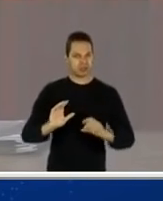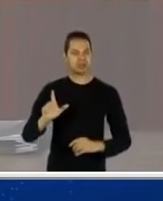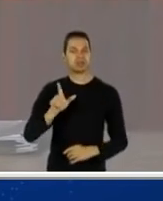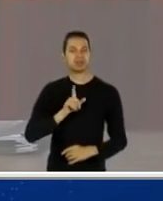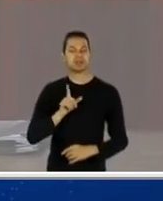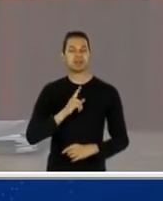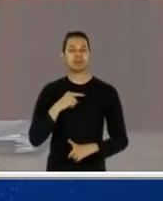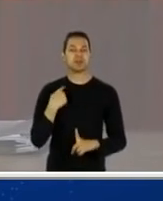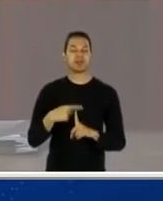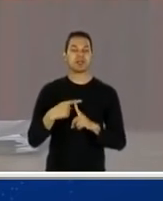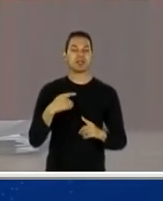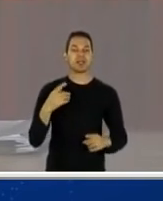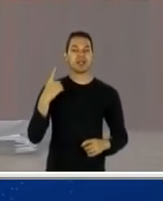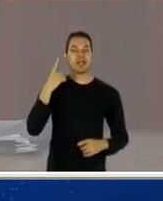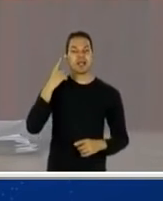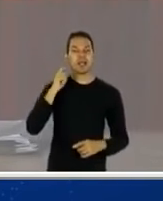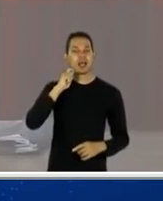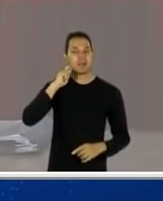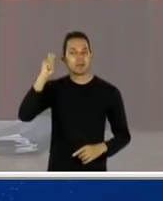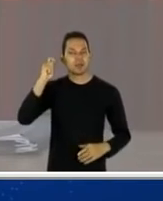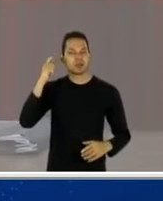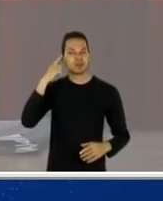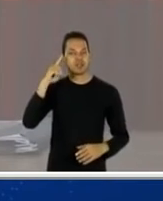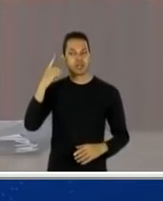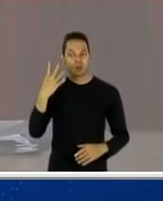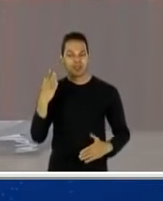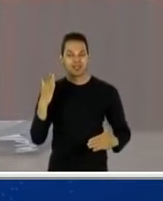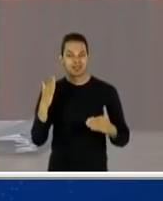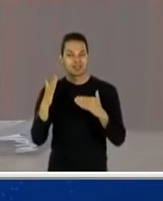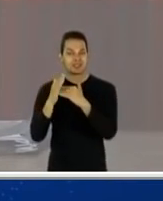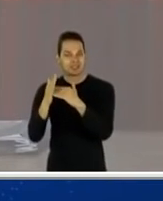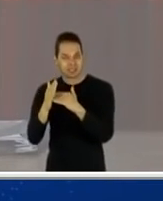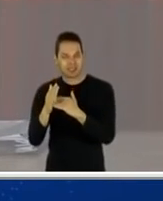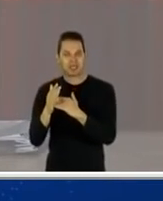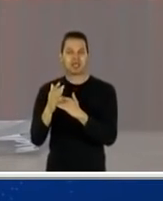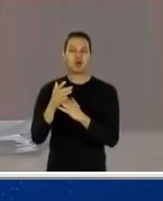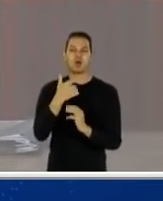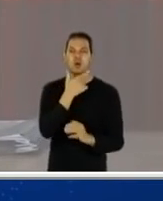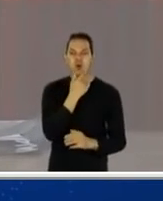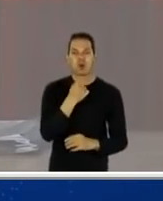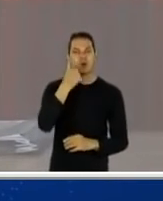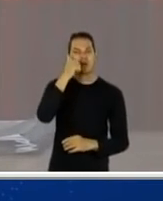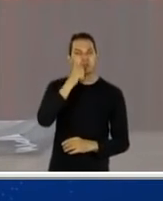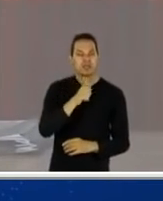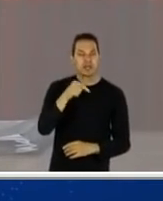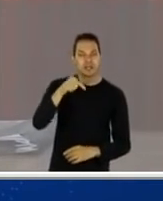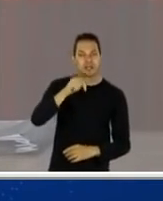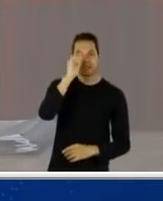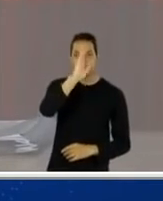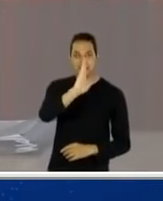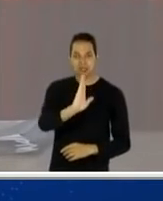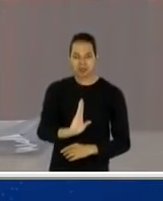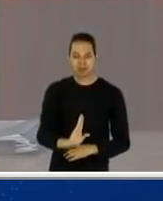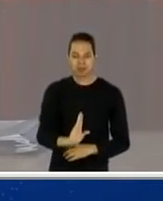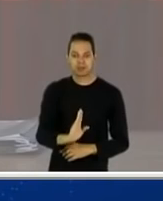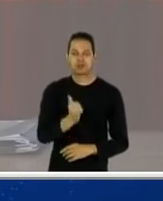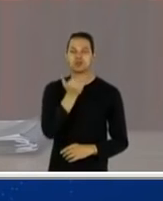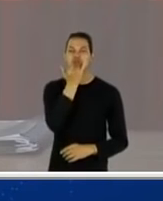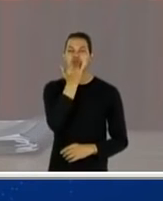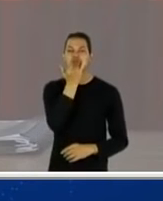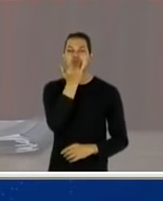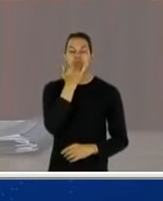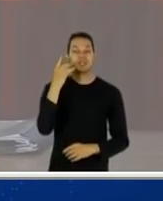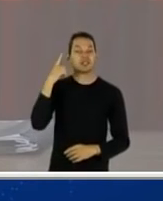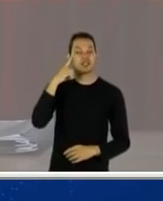a instituição As instituições e me irrita e o setor de saúde e segurança das Forças Armadas São simplesmente os